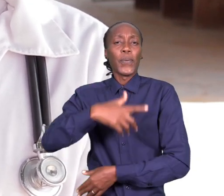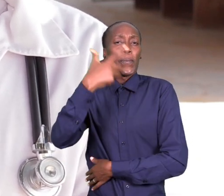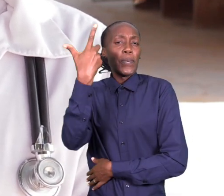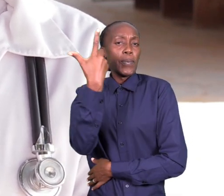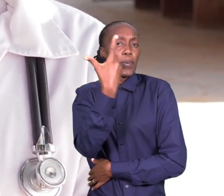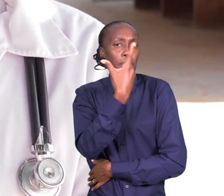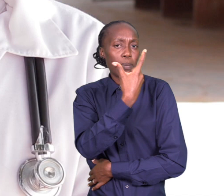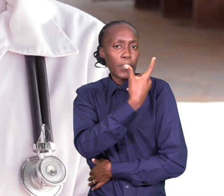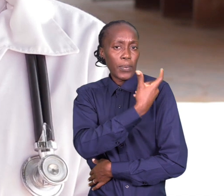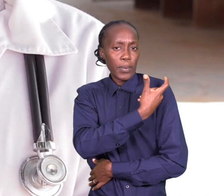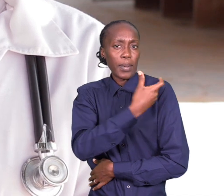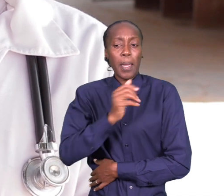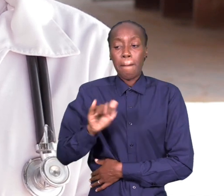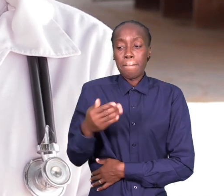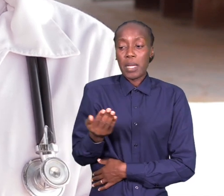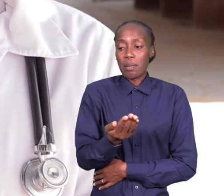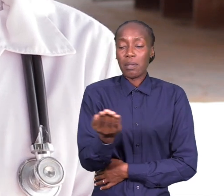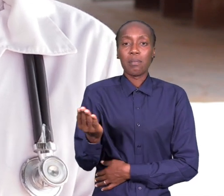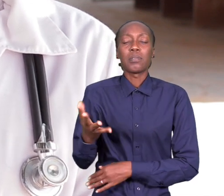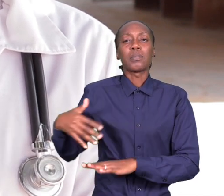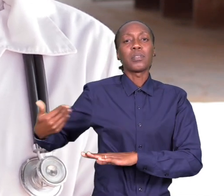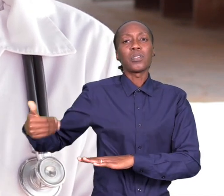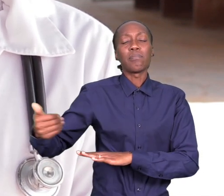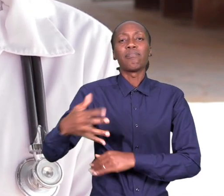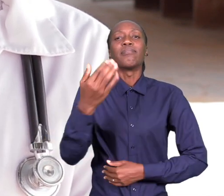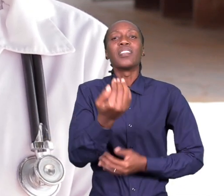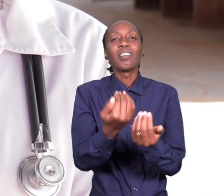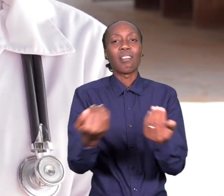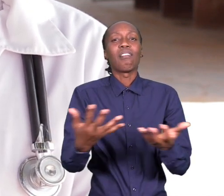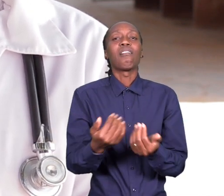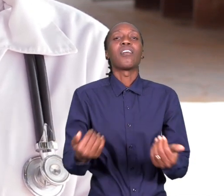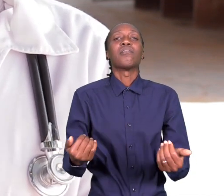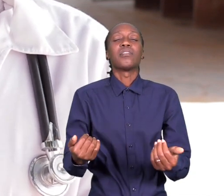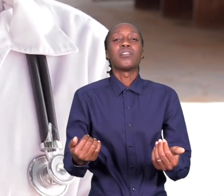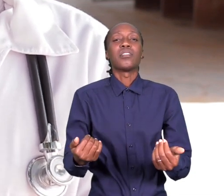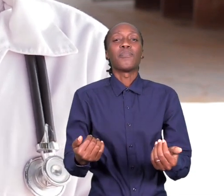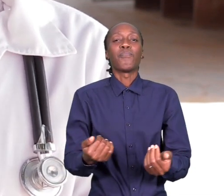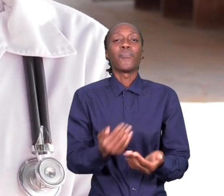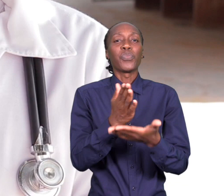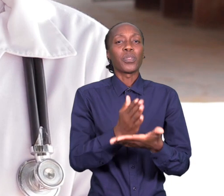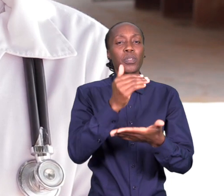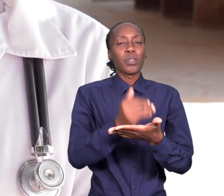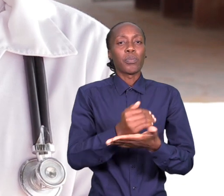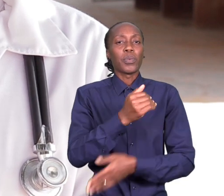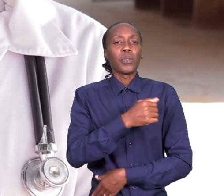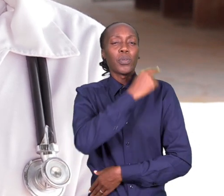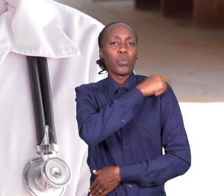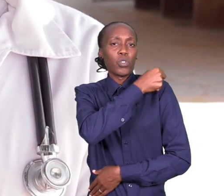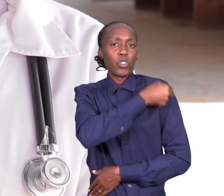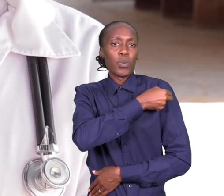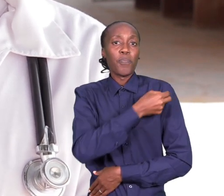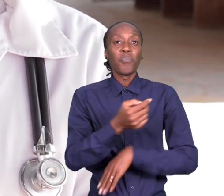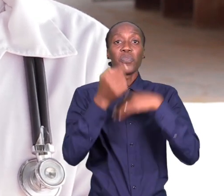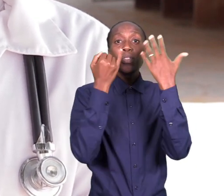e profilaxias de rotina para essas crianças, para todas as crianças, lá no setor de vacinação. A partir